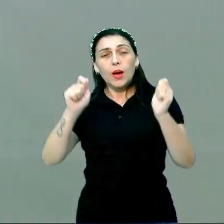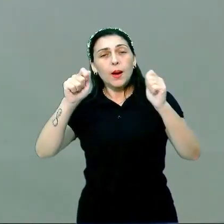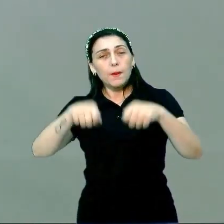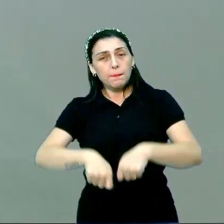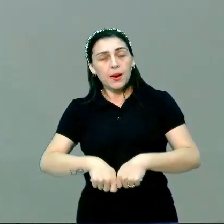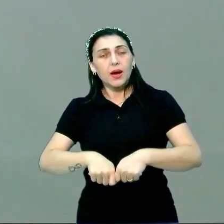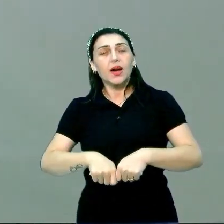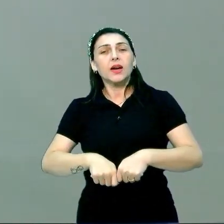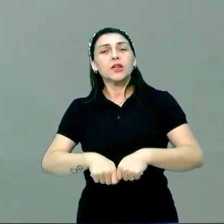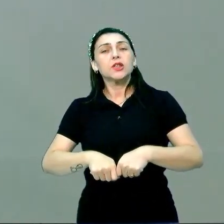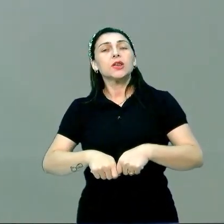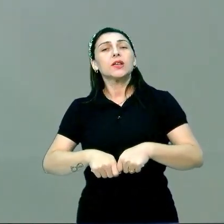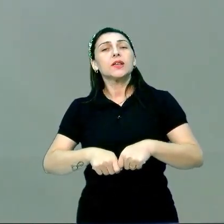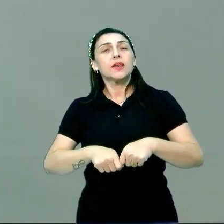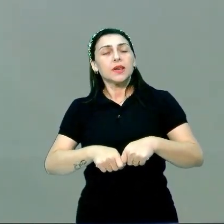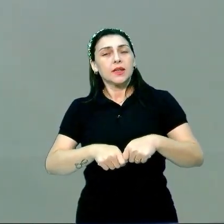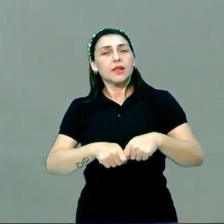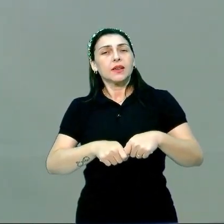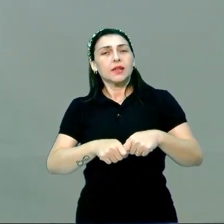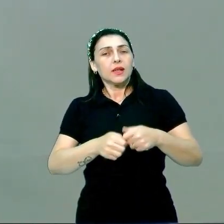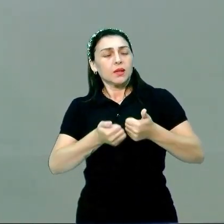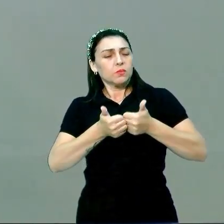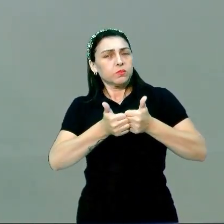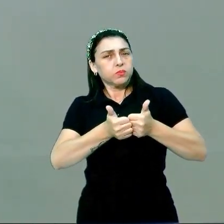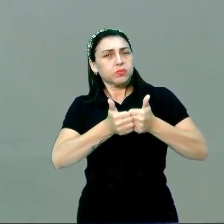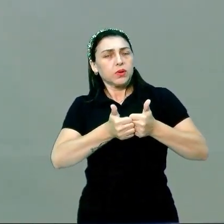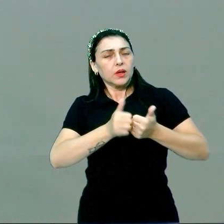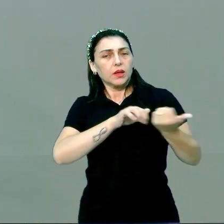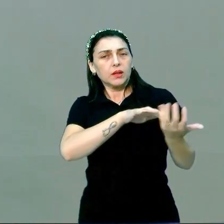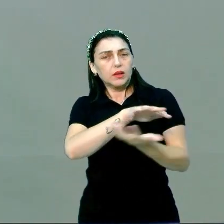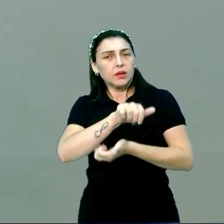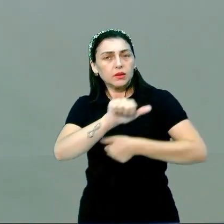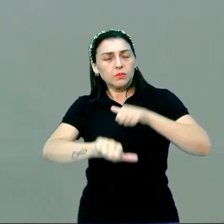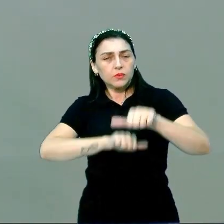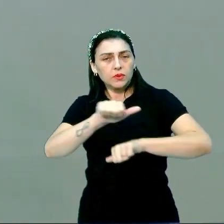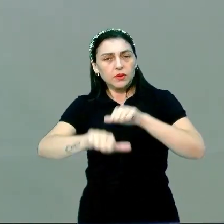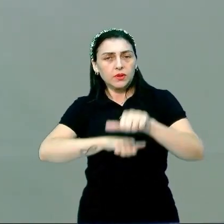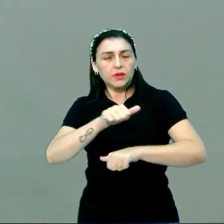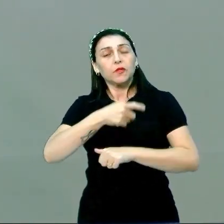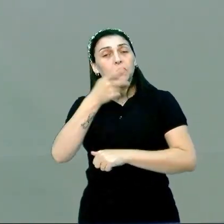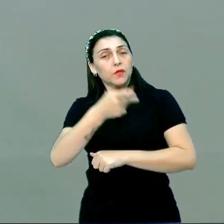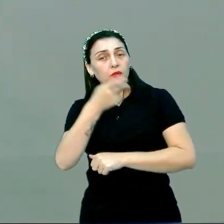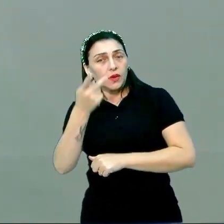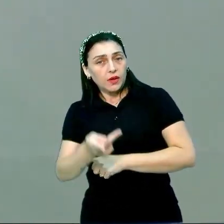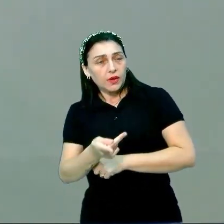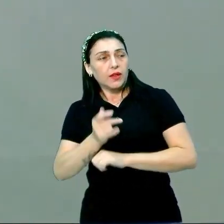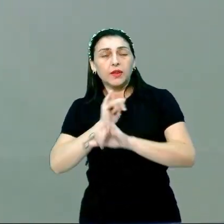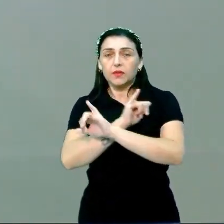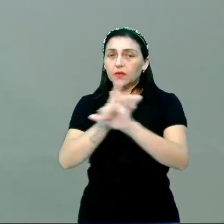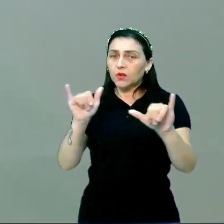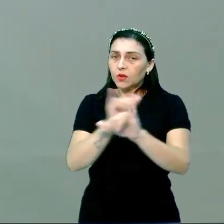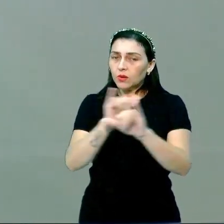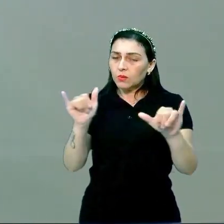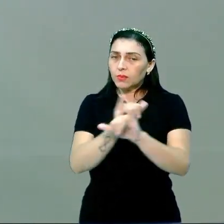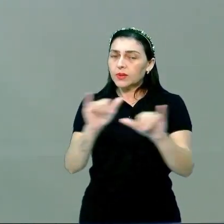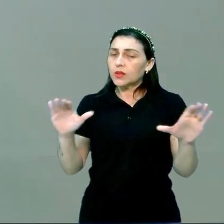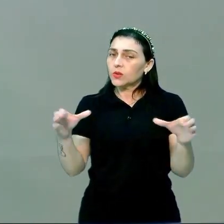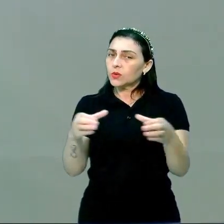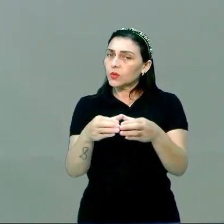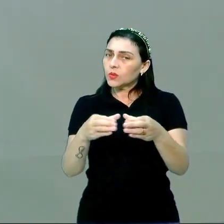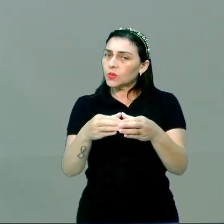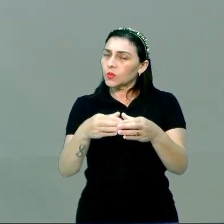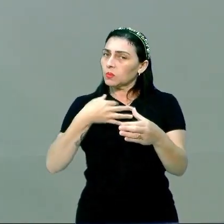de acompanhar as mudanças, né? Então, isso se fala muito em formação